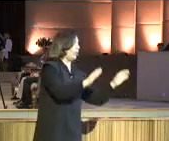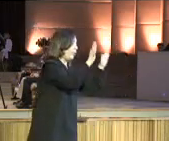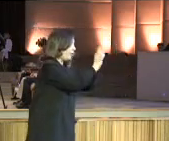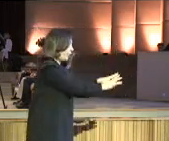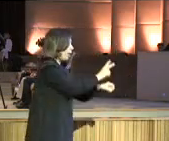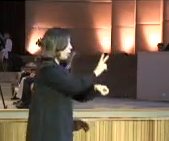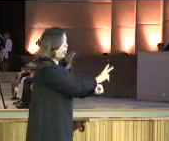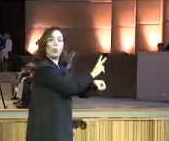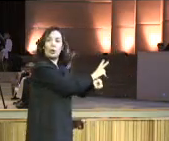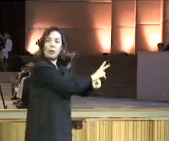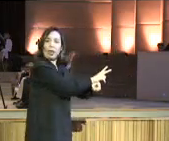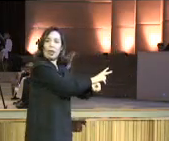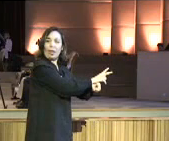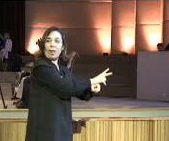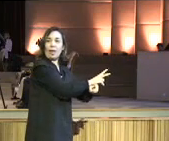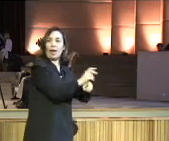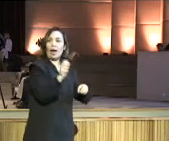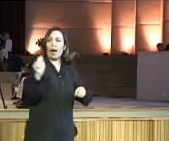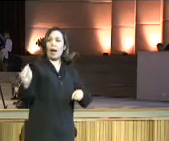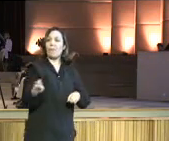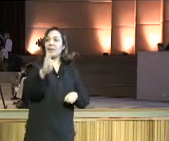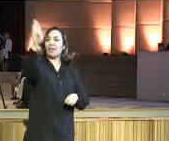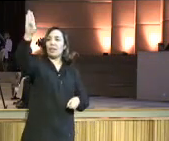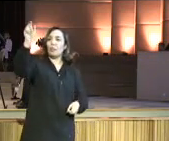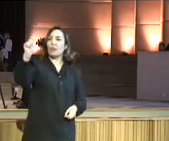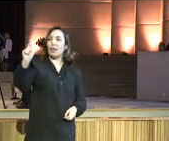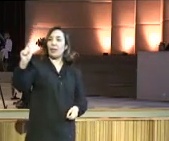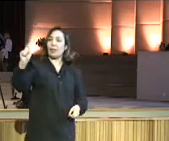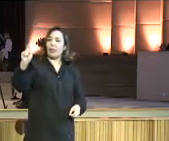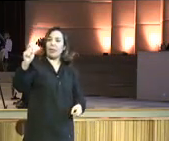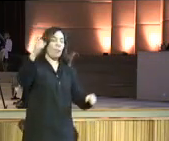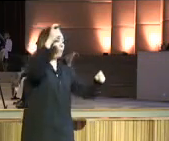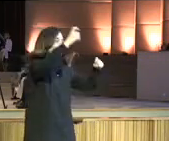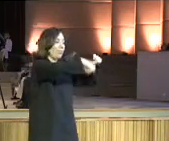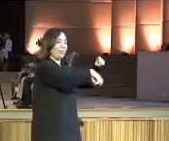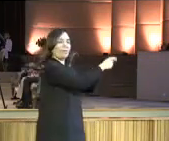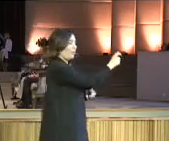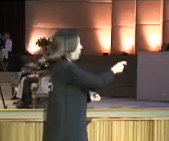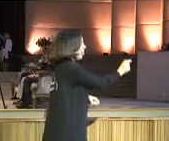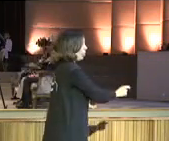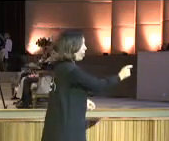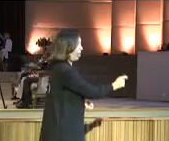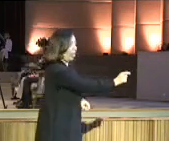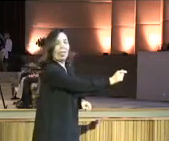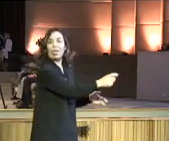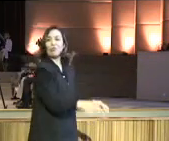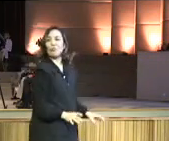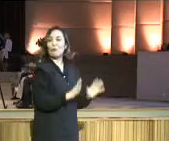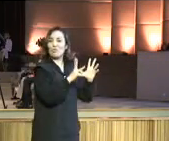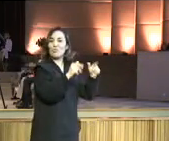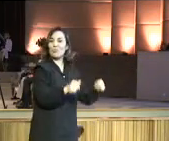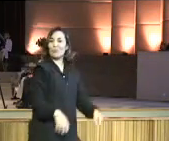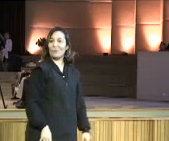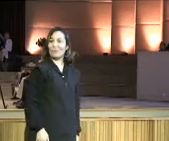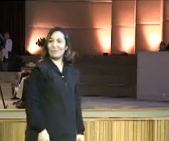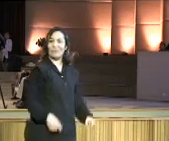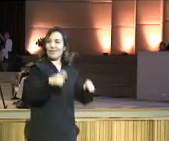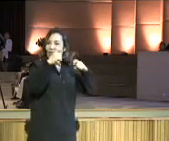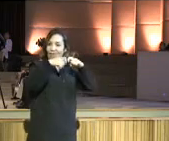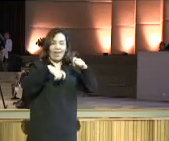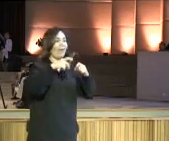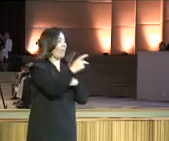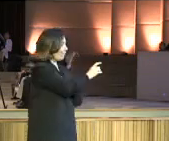Exatamente cumprindo-se toda a profecia de Natã. Olha só o que dizia a Bíblia, o que diz a